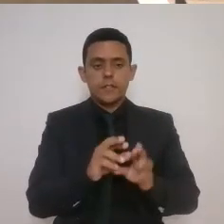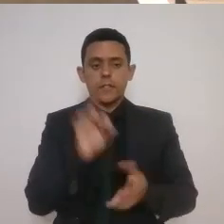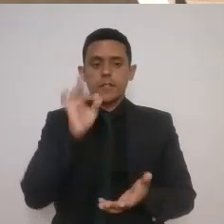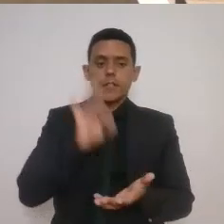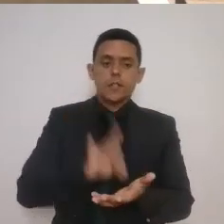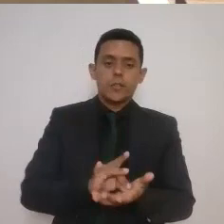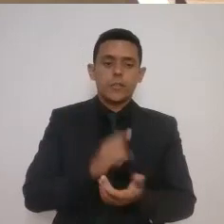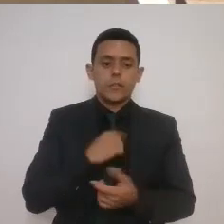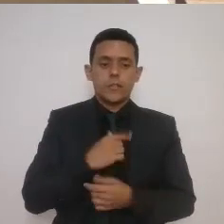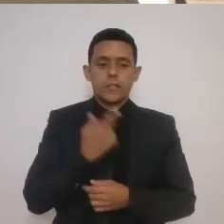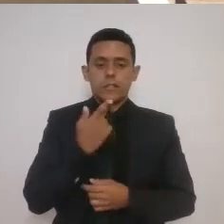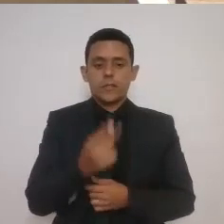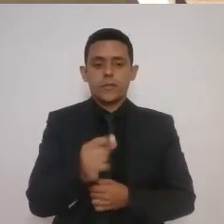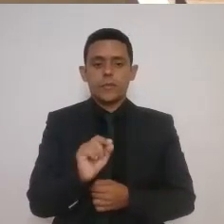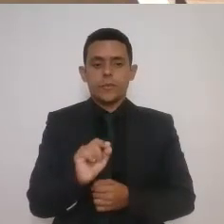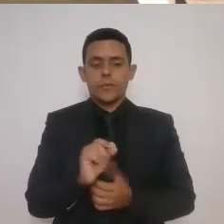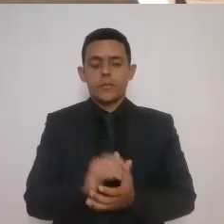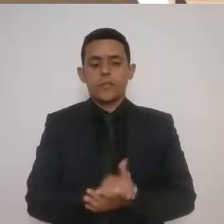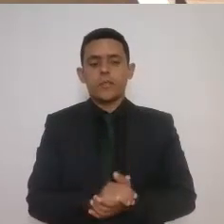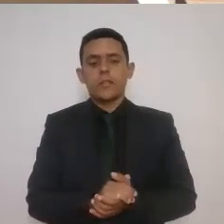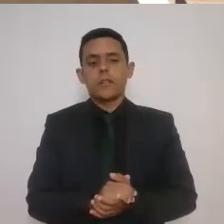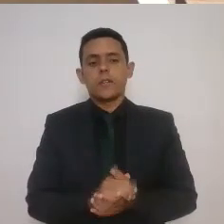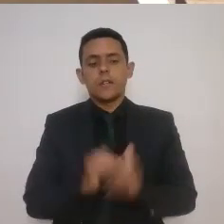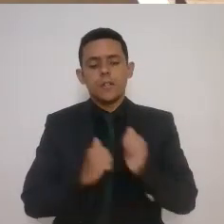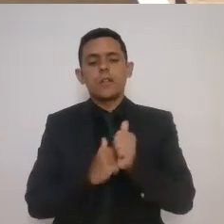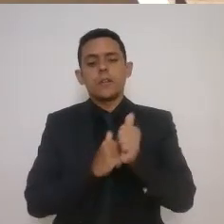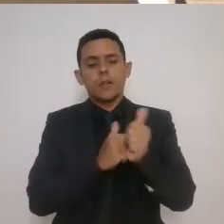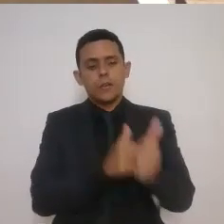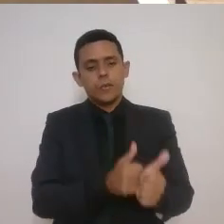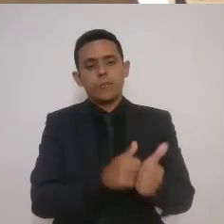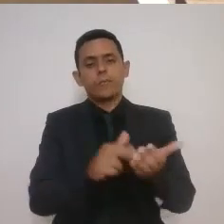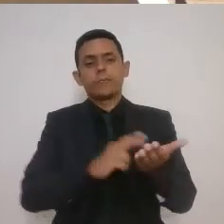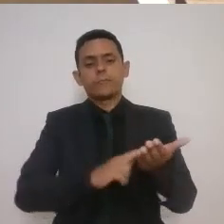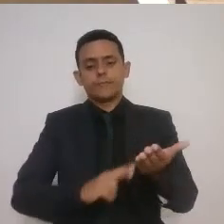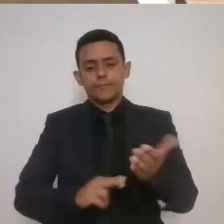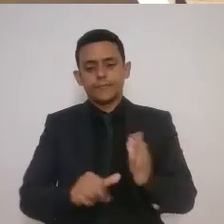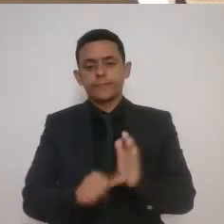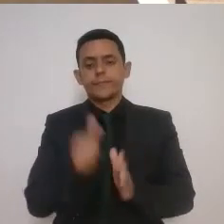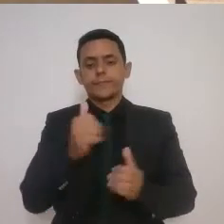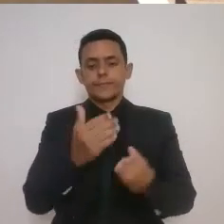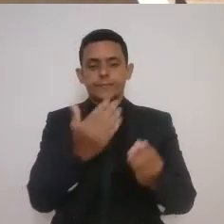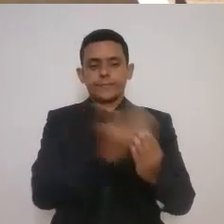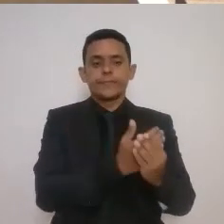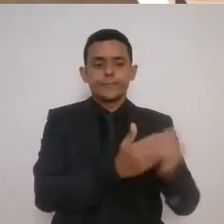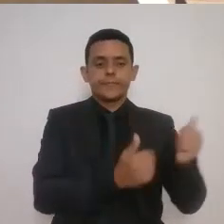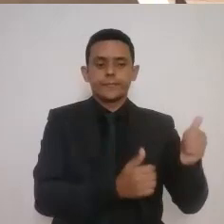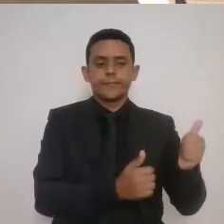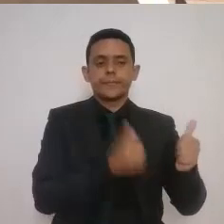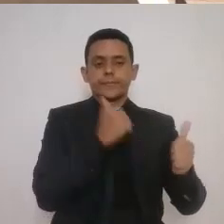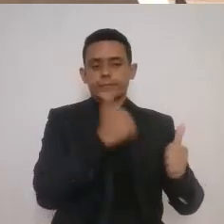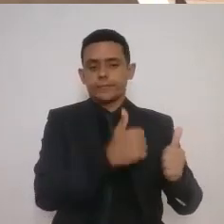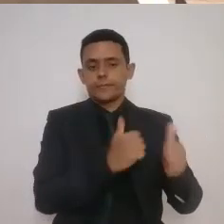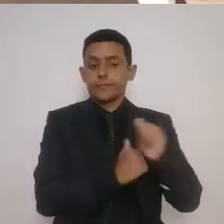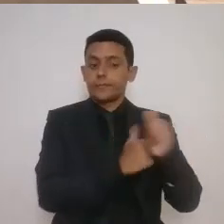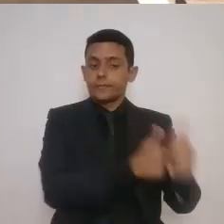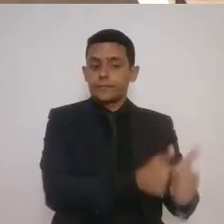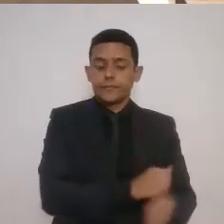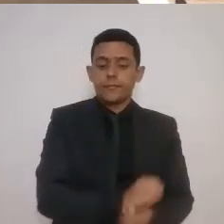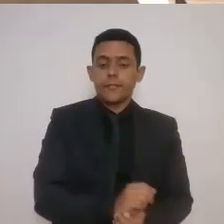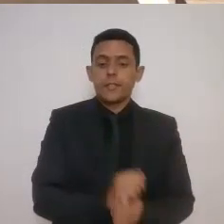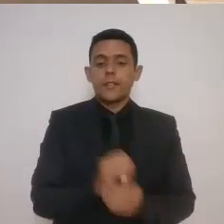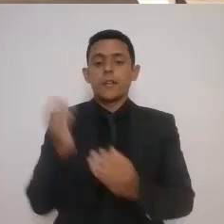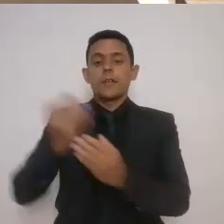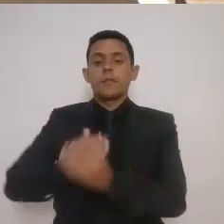Presidente, acompanho o eminente relator no primeiro processo, sem dúvida, né? Já no segundo, com